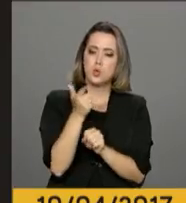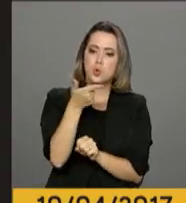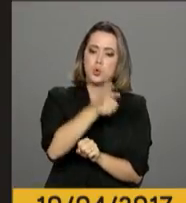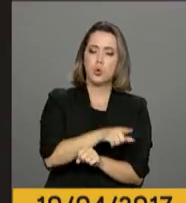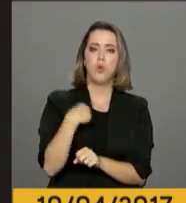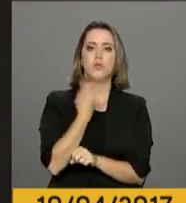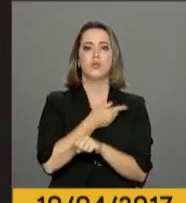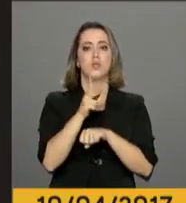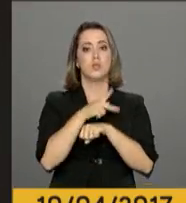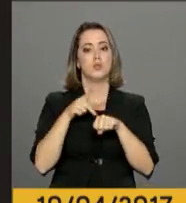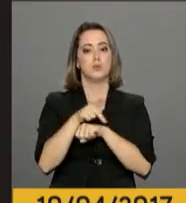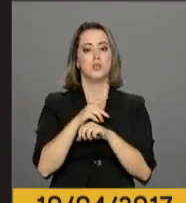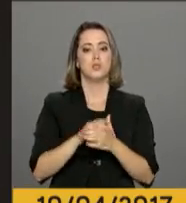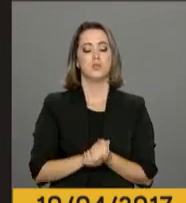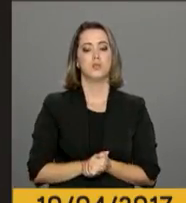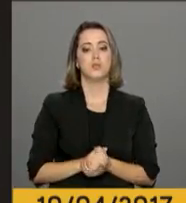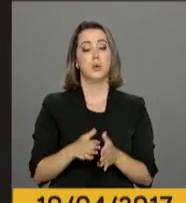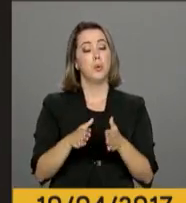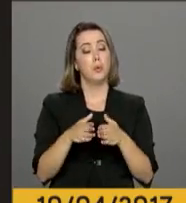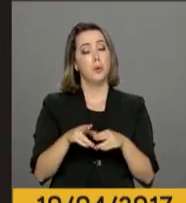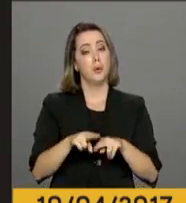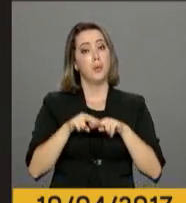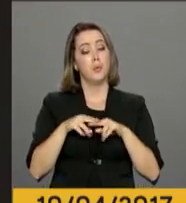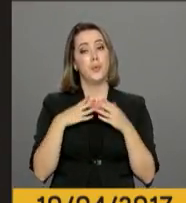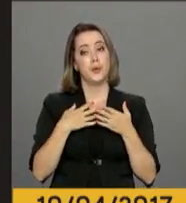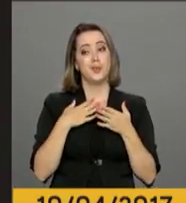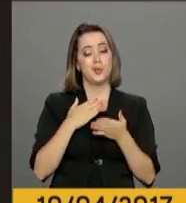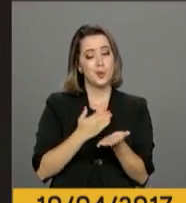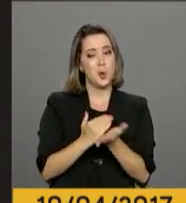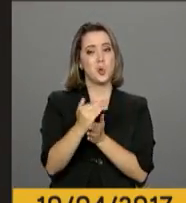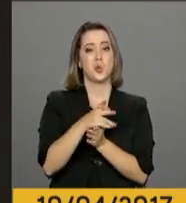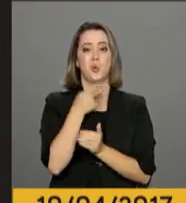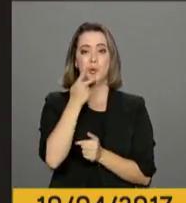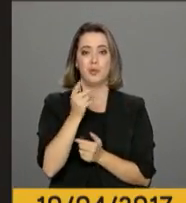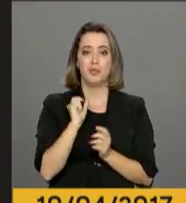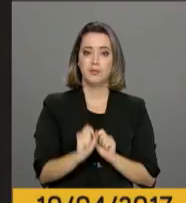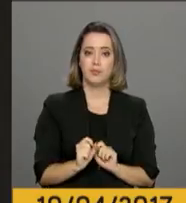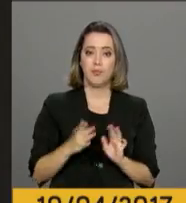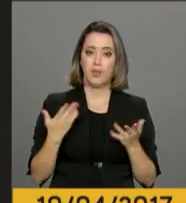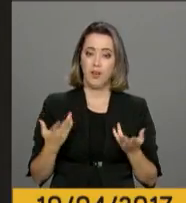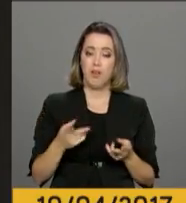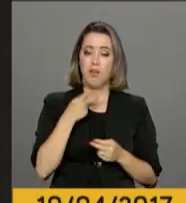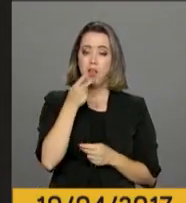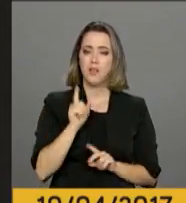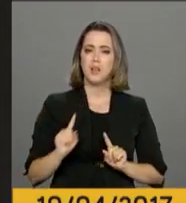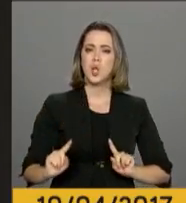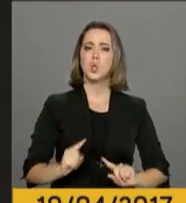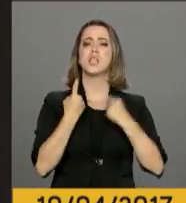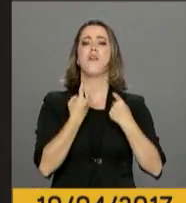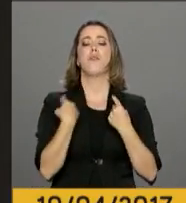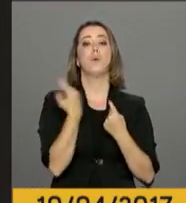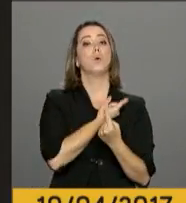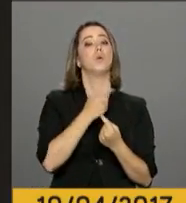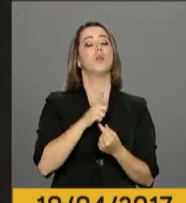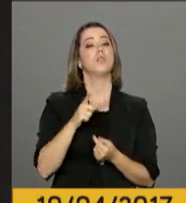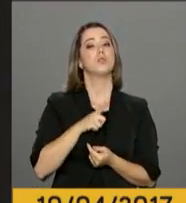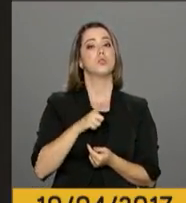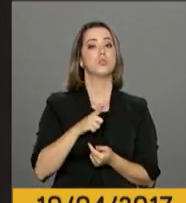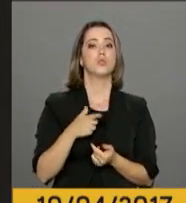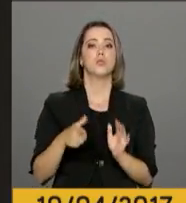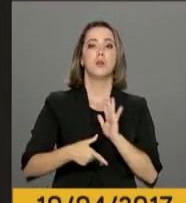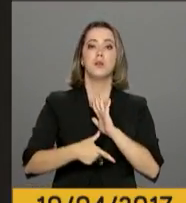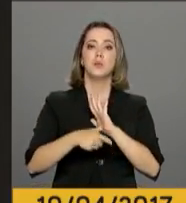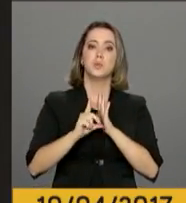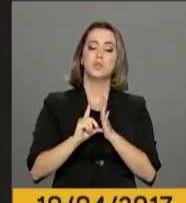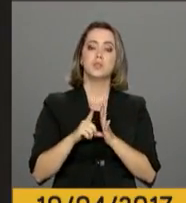nosso país. Por isso que eu estou insistindo e dizer que um dos grandes desafios que tivemos, e convenhamos, antes de